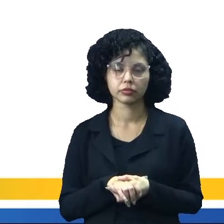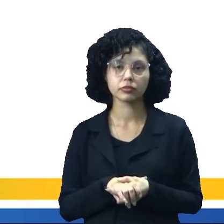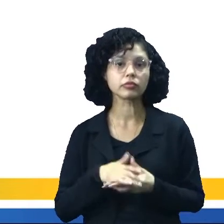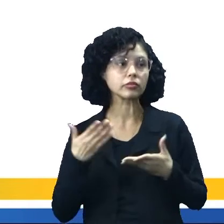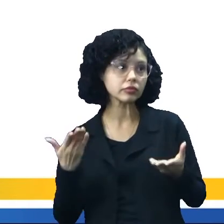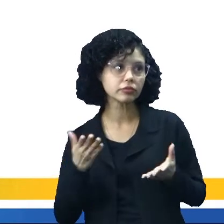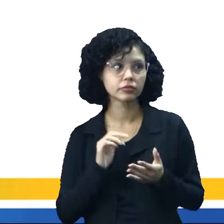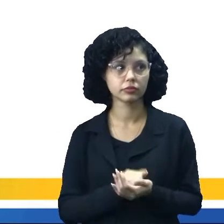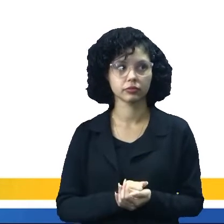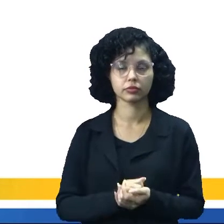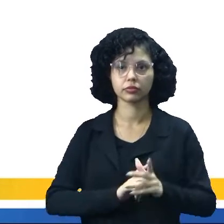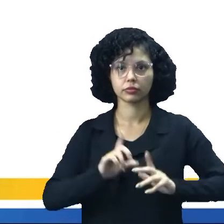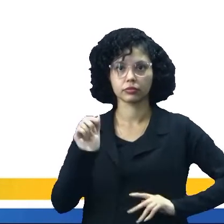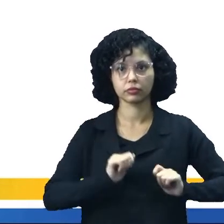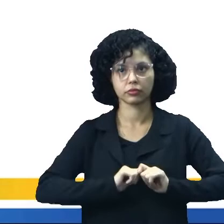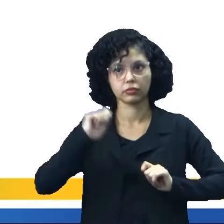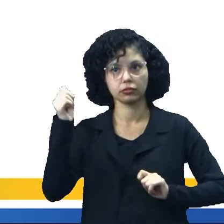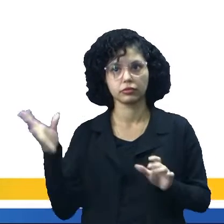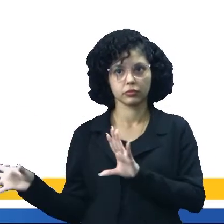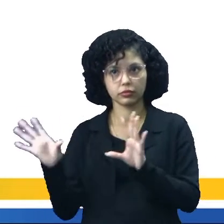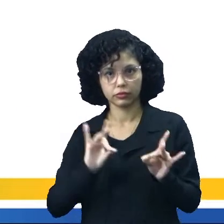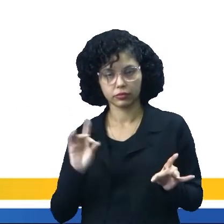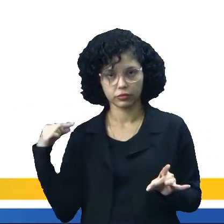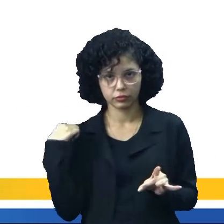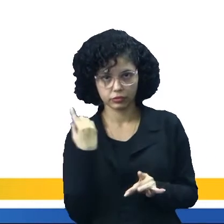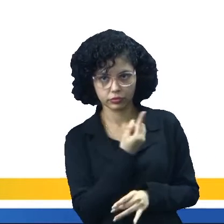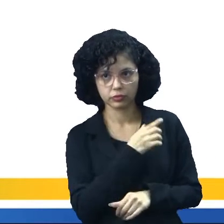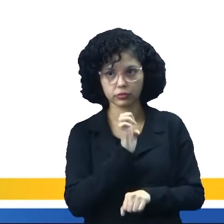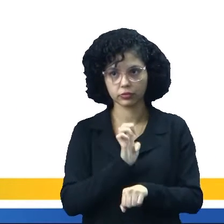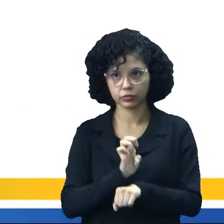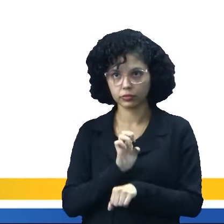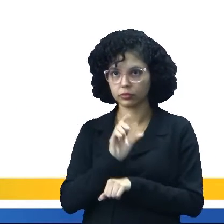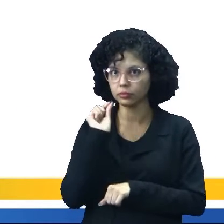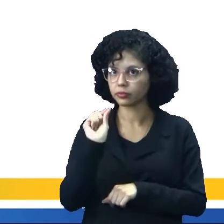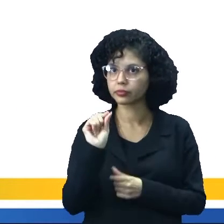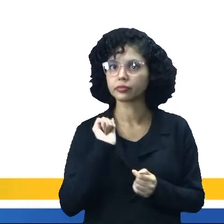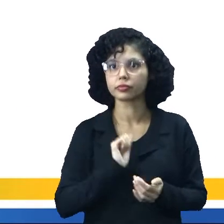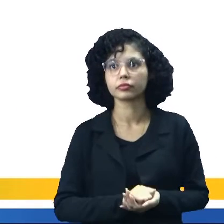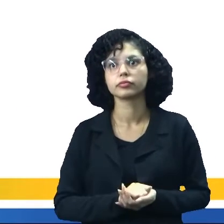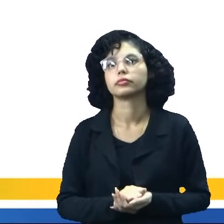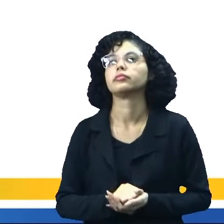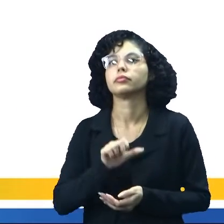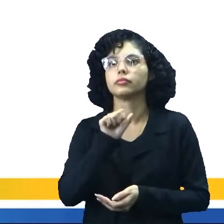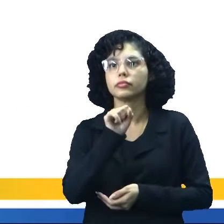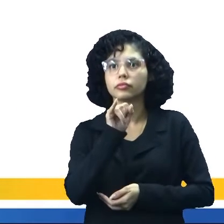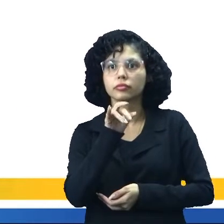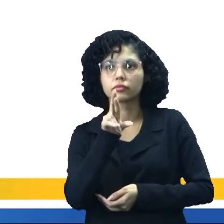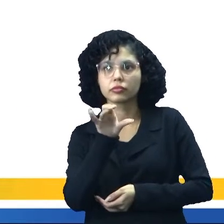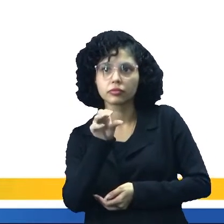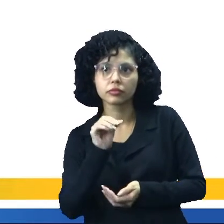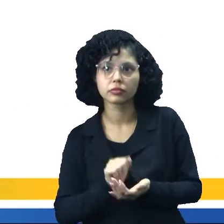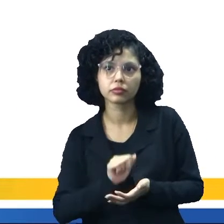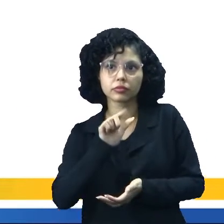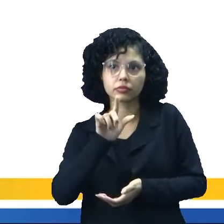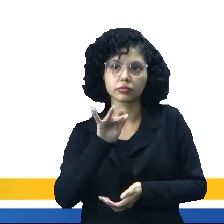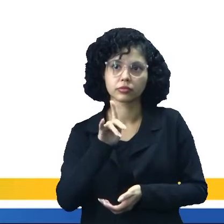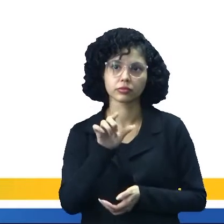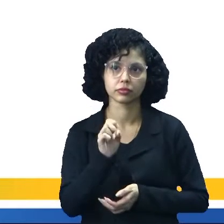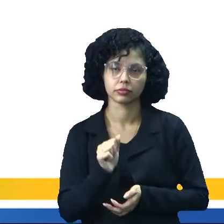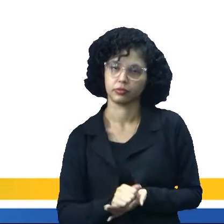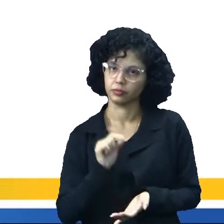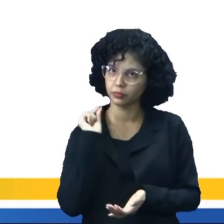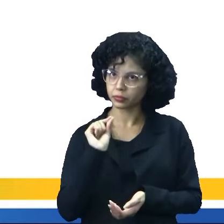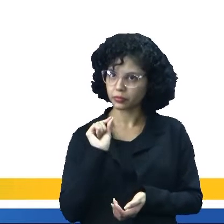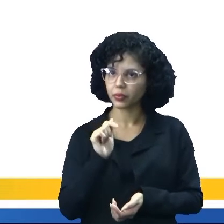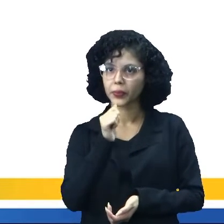Agora, se tratando de Acre, né, trazendo aí para o nosso estado, a gente tem o quê? As migrações dos sírios e dos libaneses,